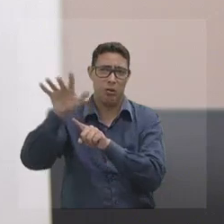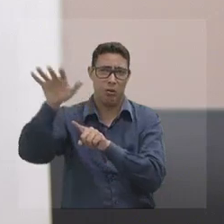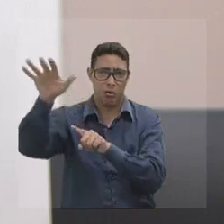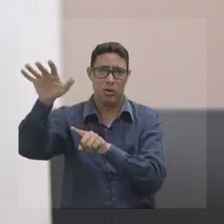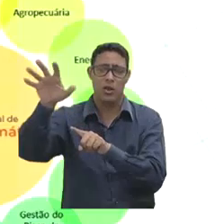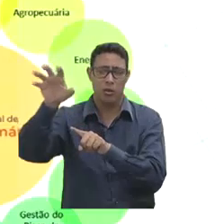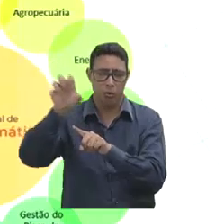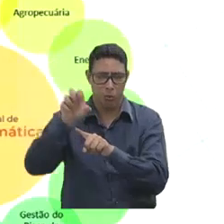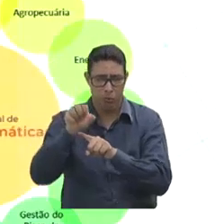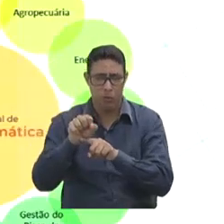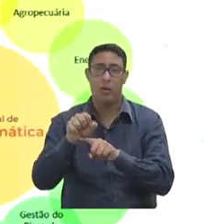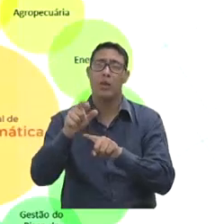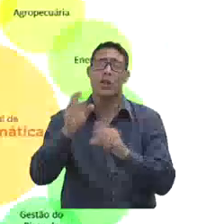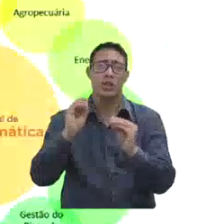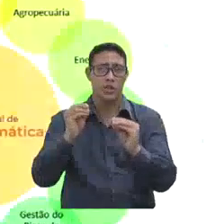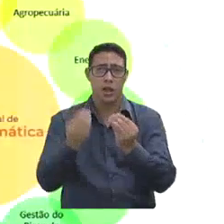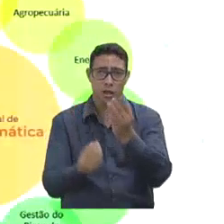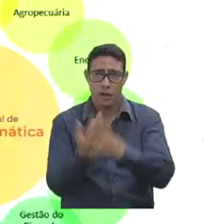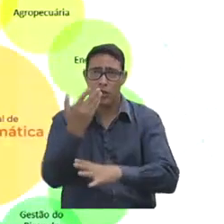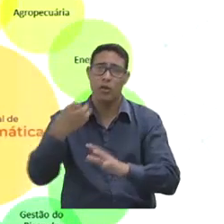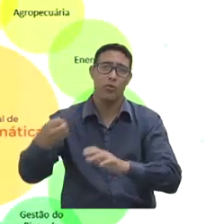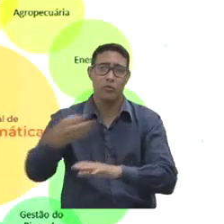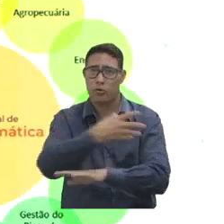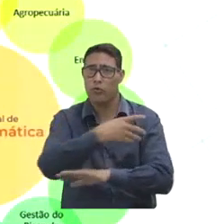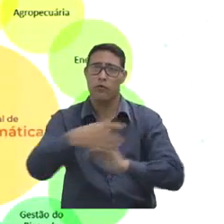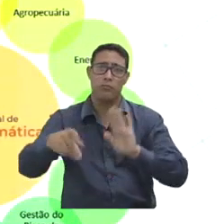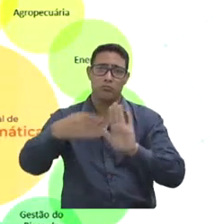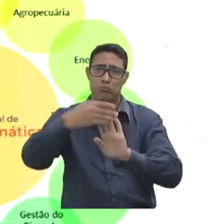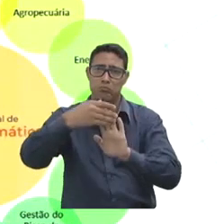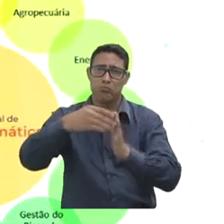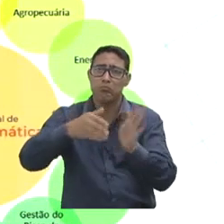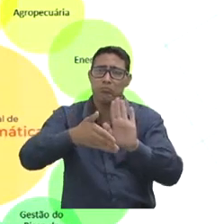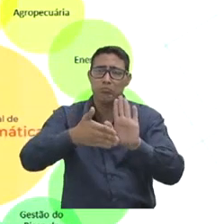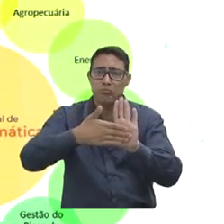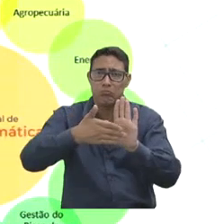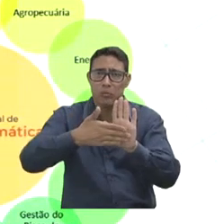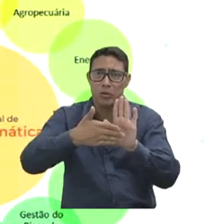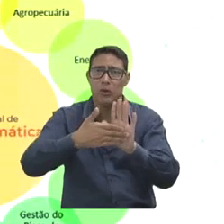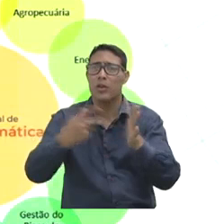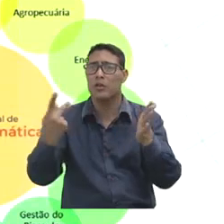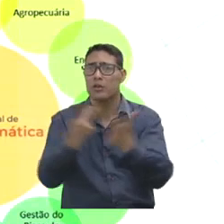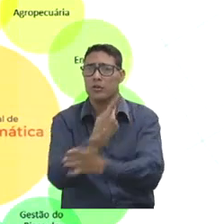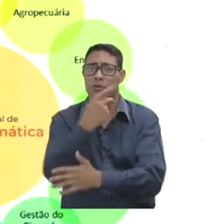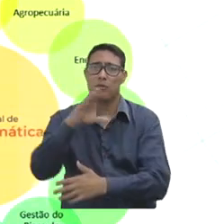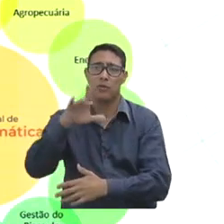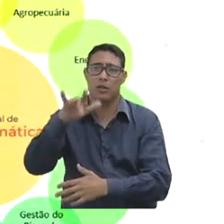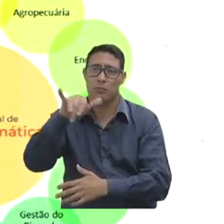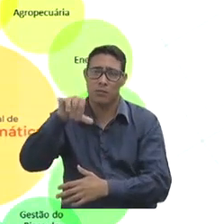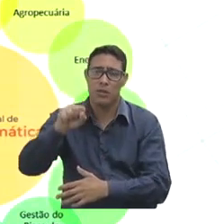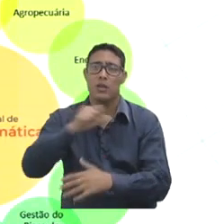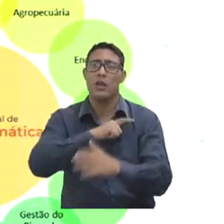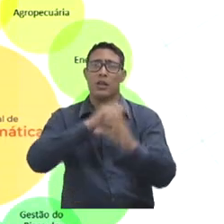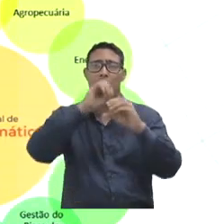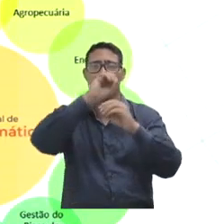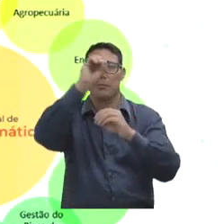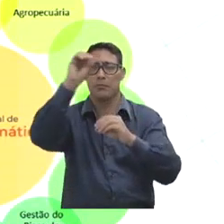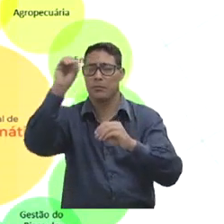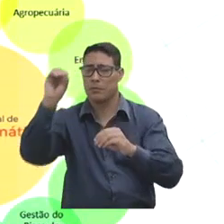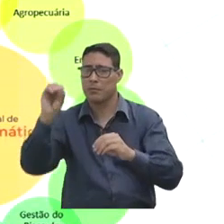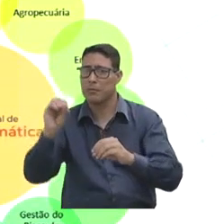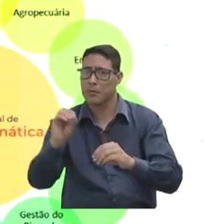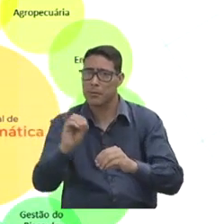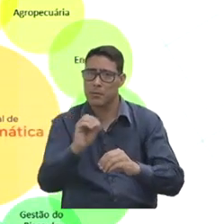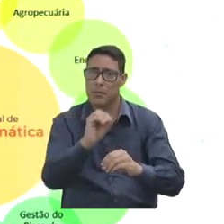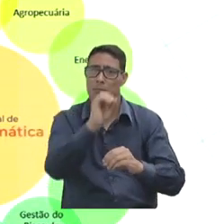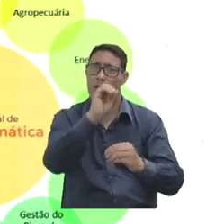o novo plano de ação climáticas de Minas Gerais com todas as metas definidas primeiras intermediárias até 2030 e